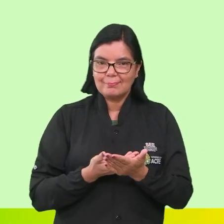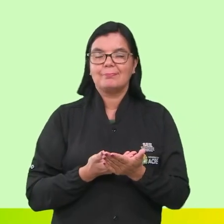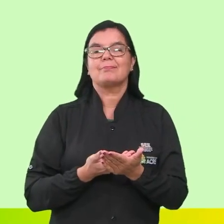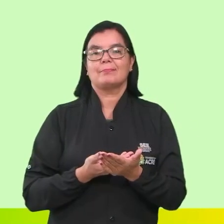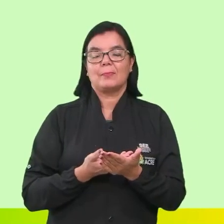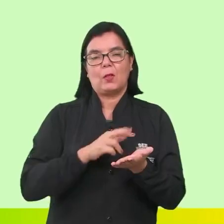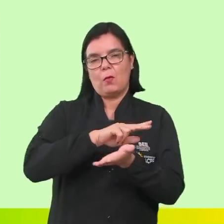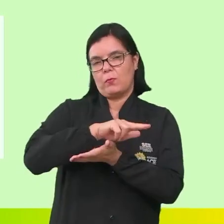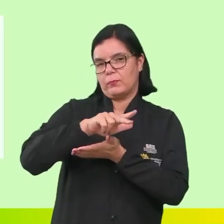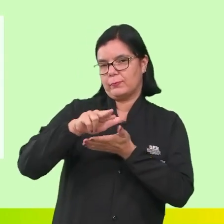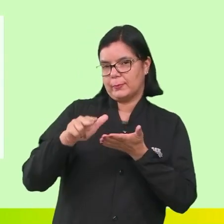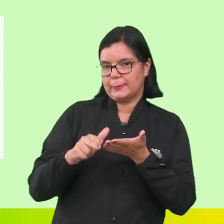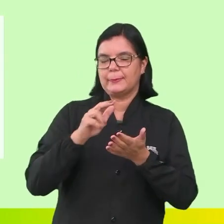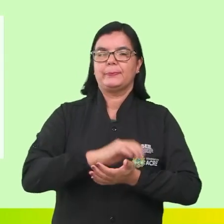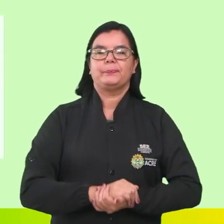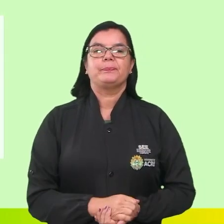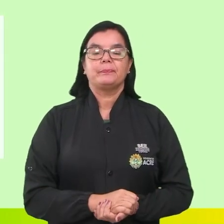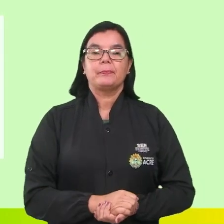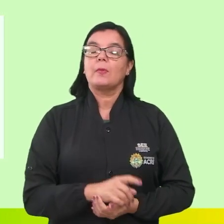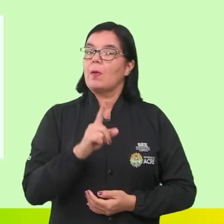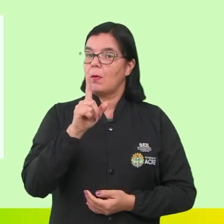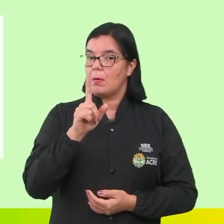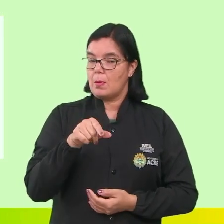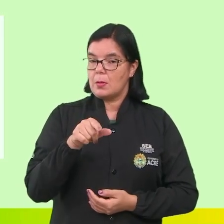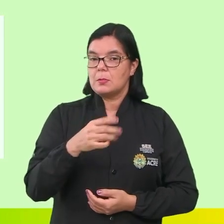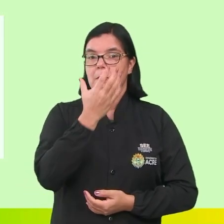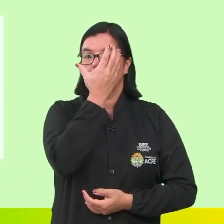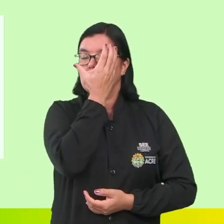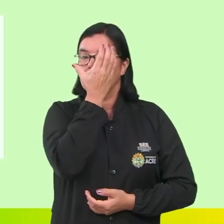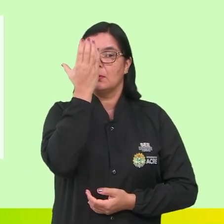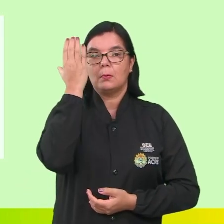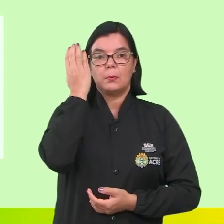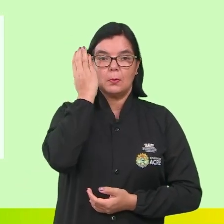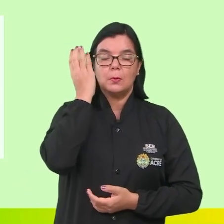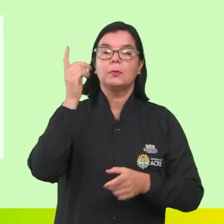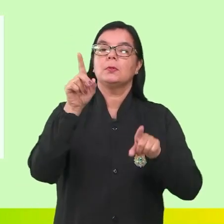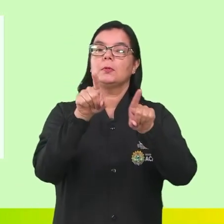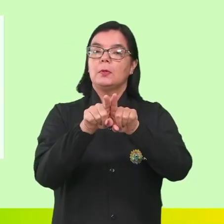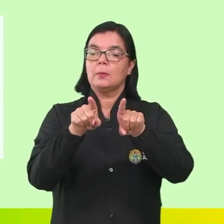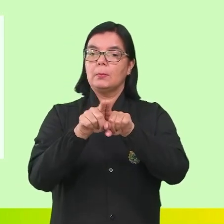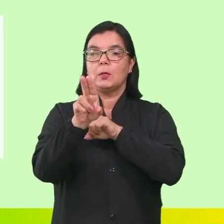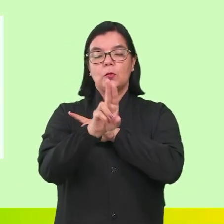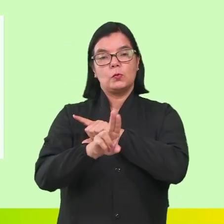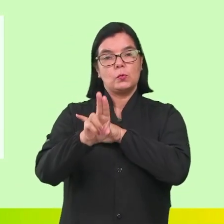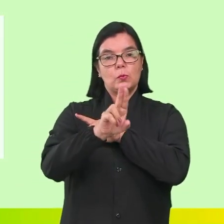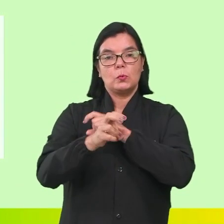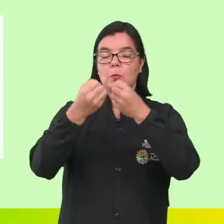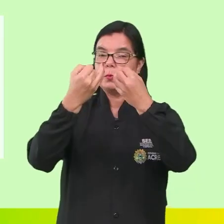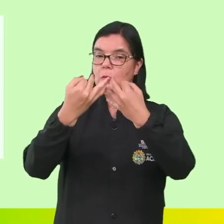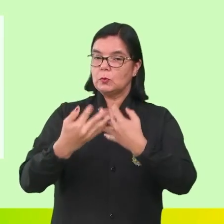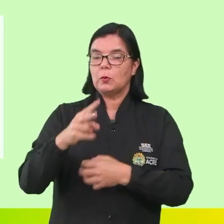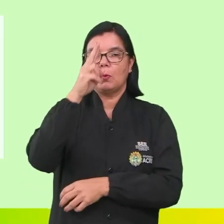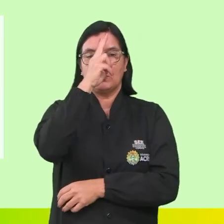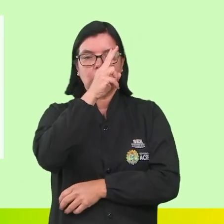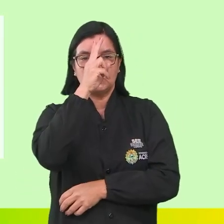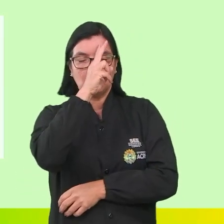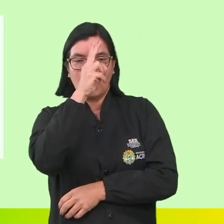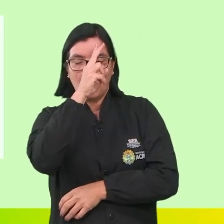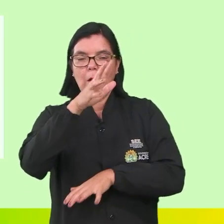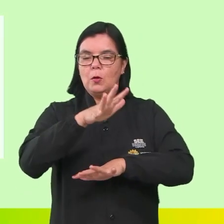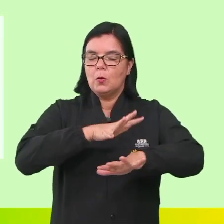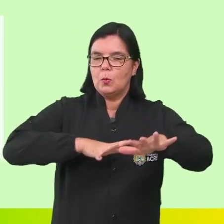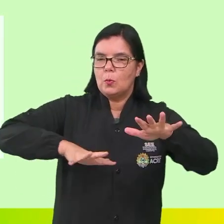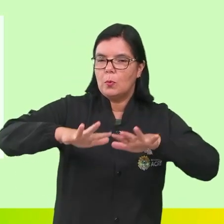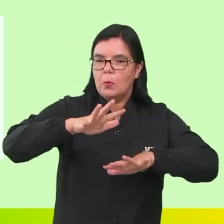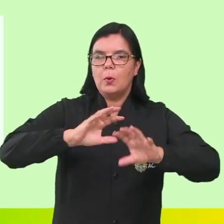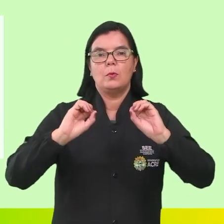e diversão. Então, essas máscaras, elas também são usadas para contar histórias,